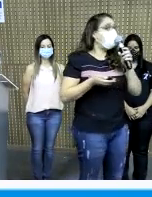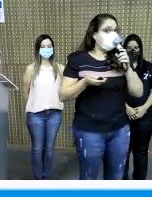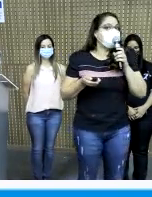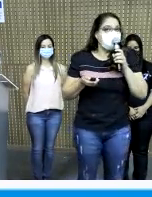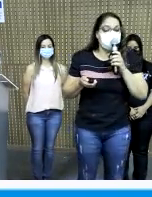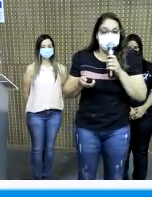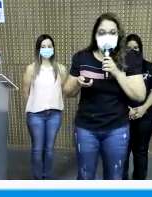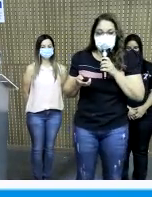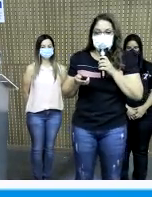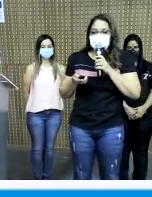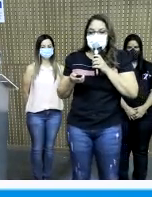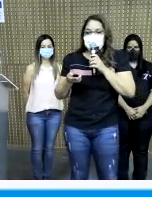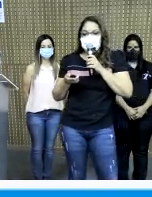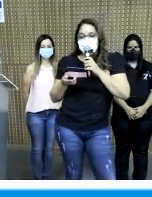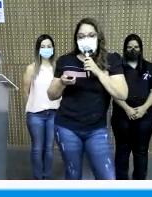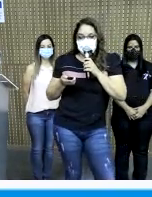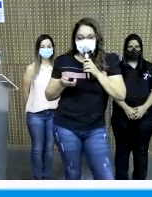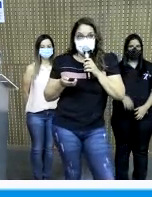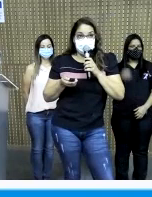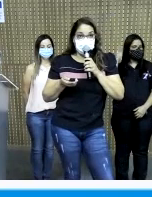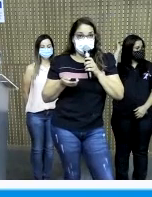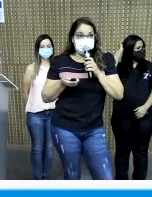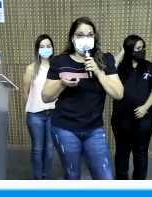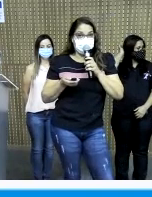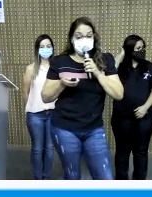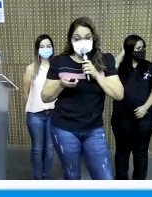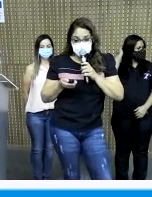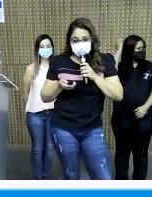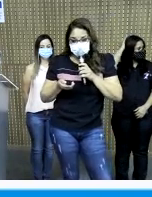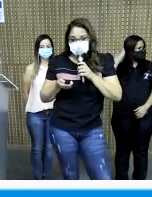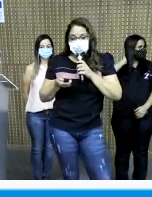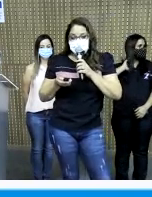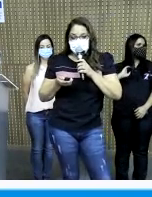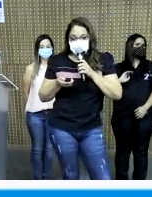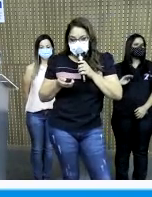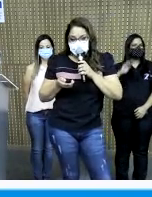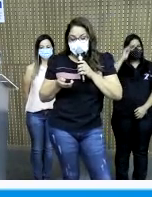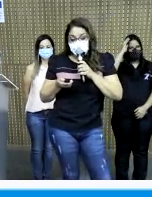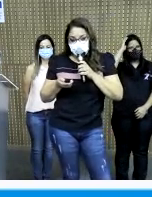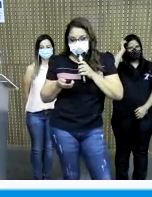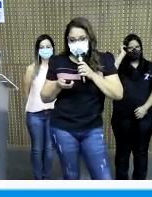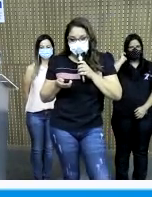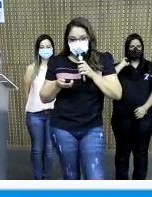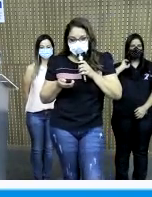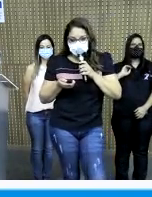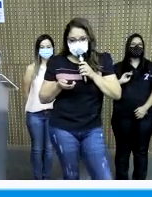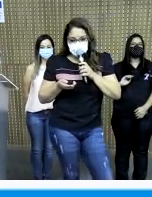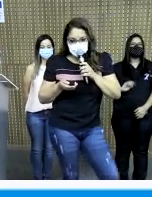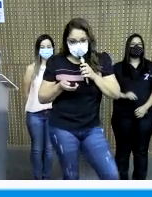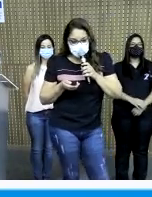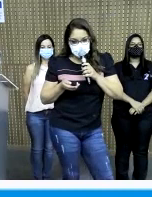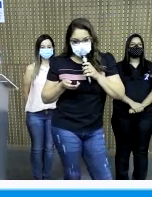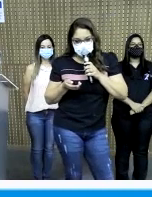nosso déficit, né? De registro, de digitação, porque realmente a maioria